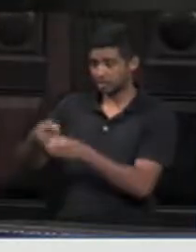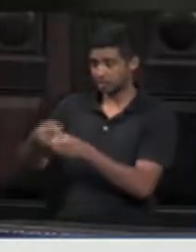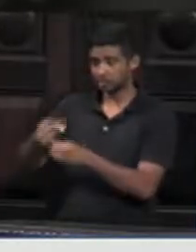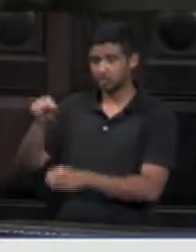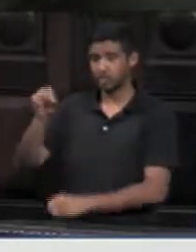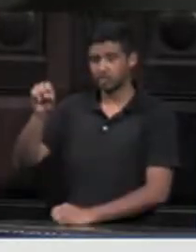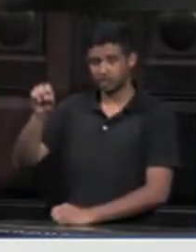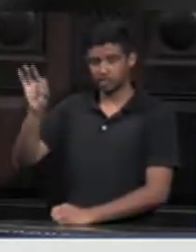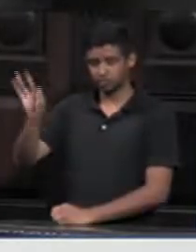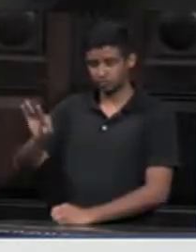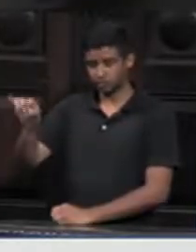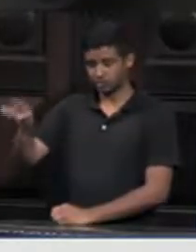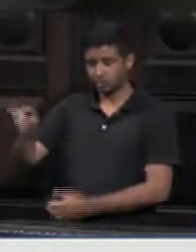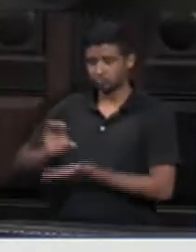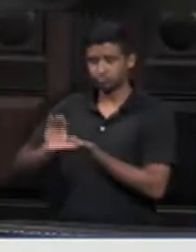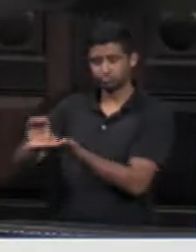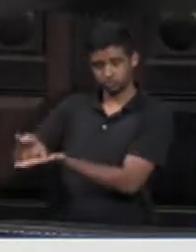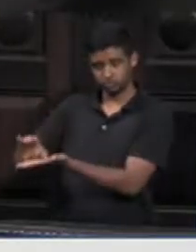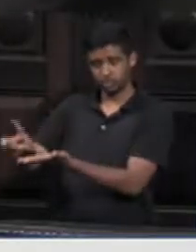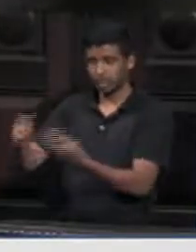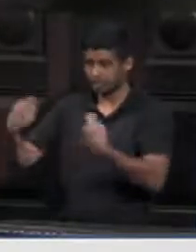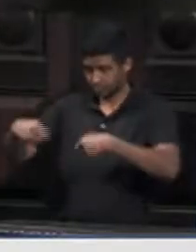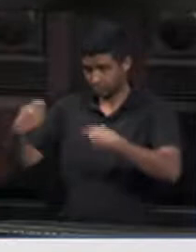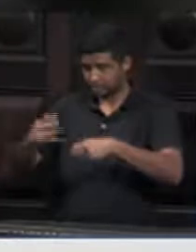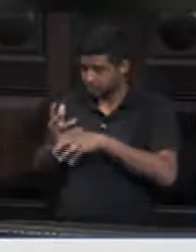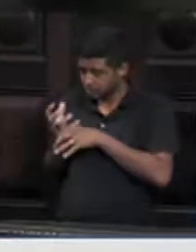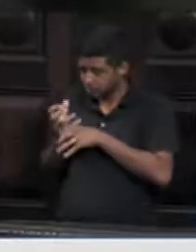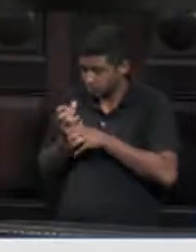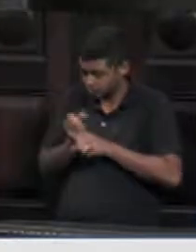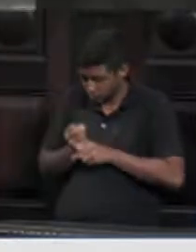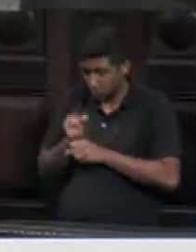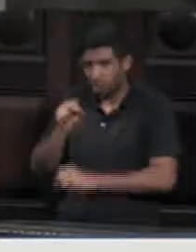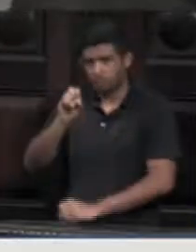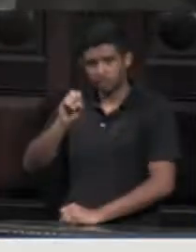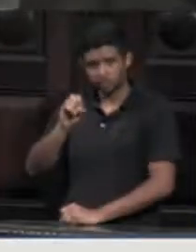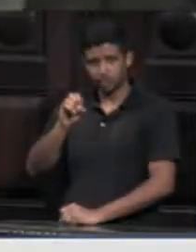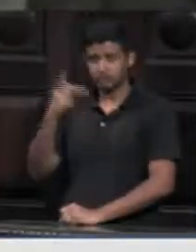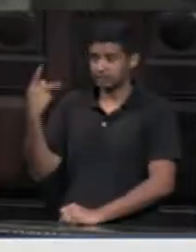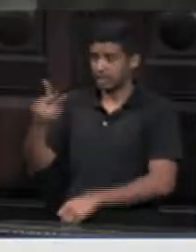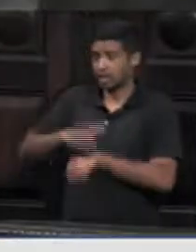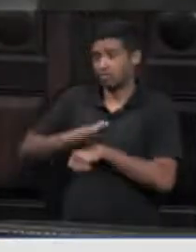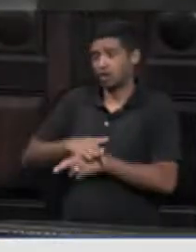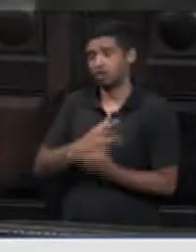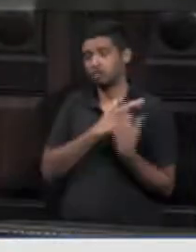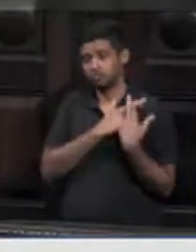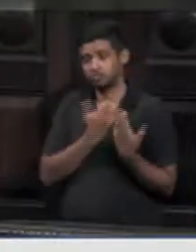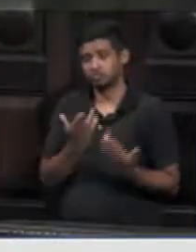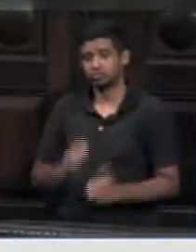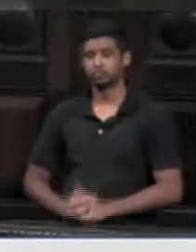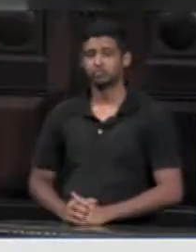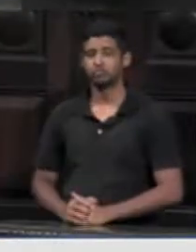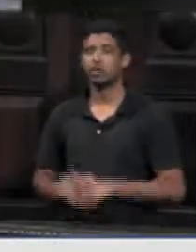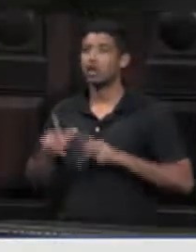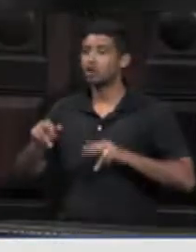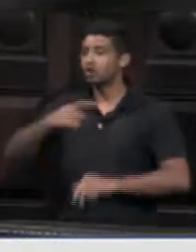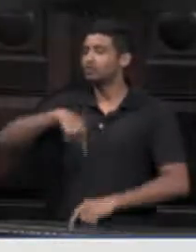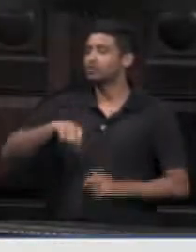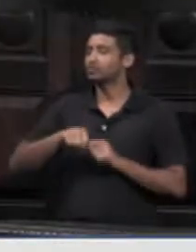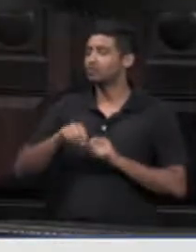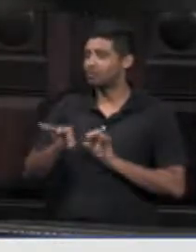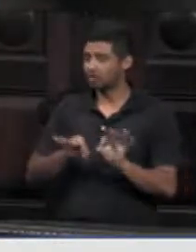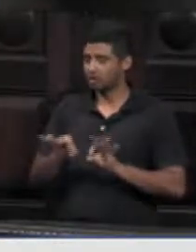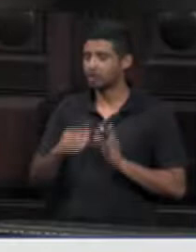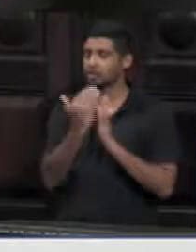cidade, logicamente ele tem que ter um peso de 80%. Certo ou não? É isso que a gente fez aqui na emenda 176 que